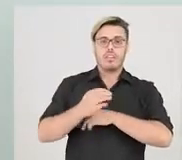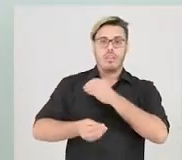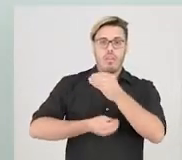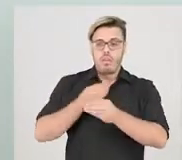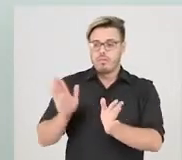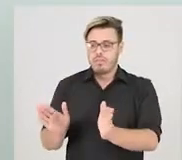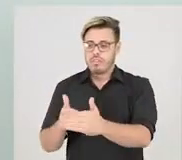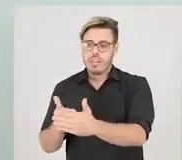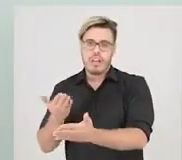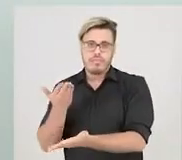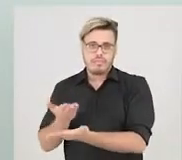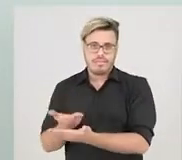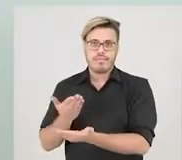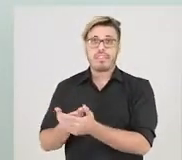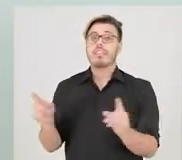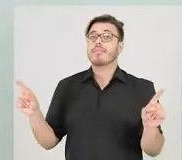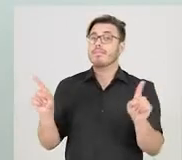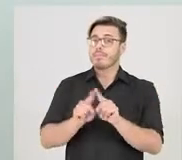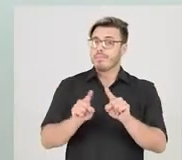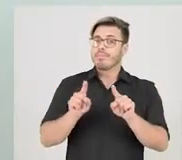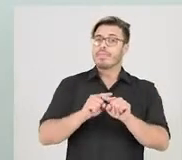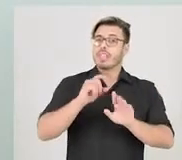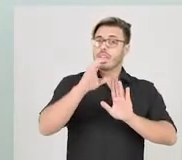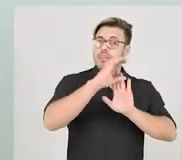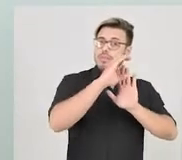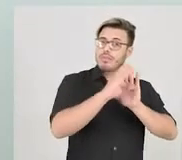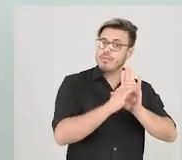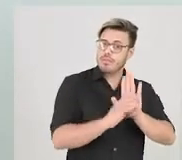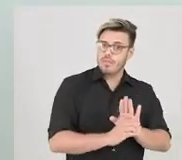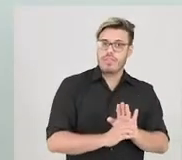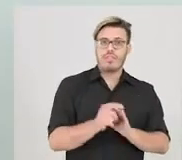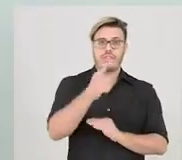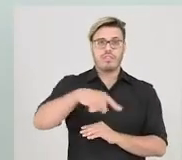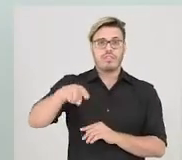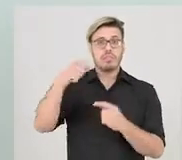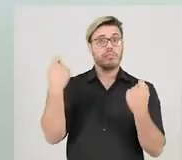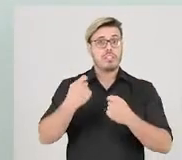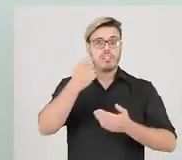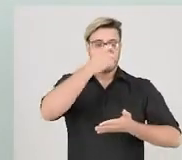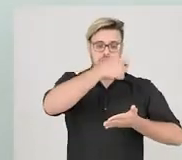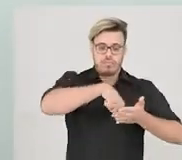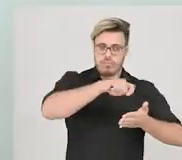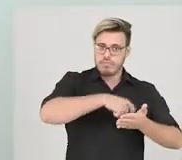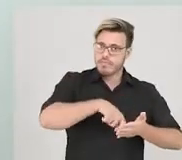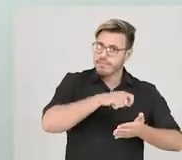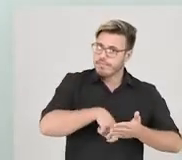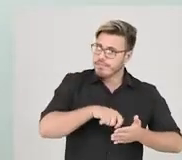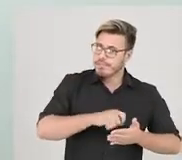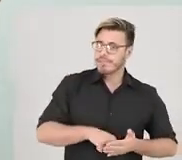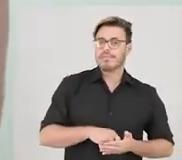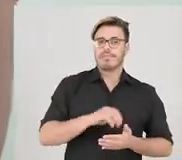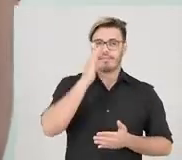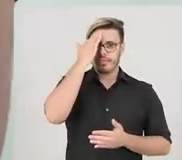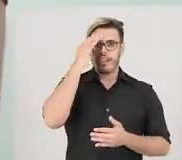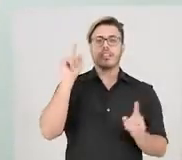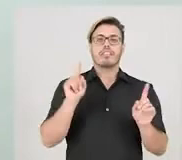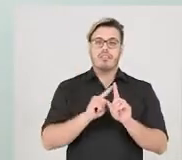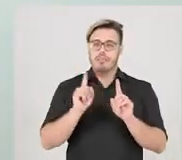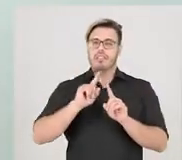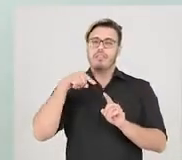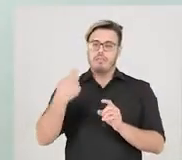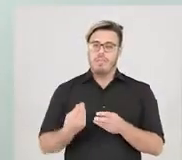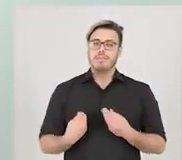roteiro de trabalho pedagógico, que nós também vamos disponibilizar para vocês, porque nós temos este formulário. O